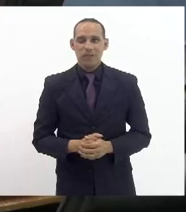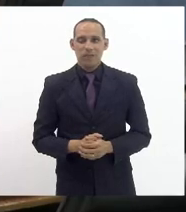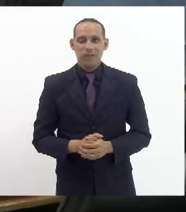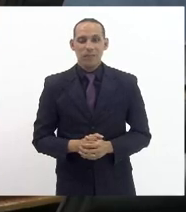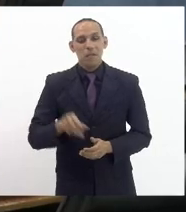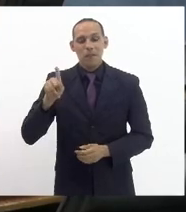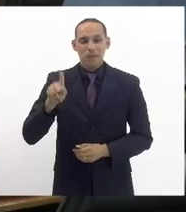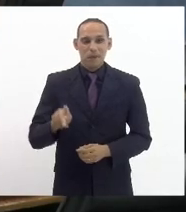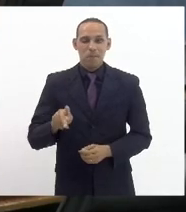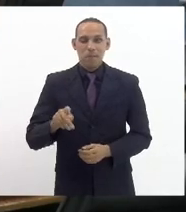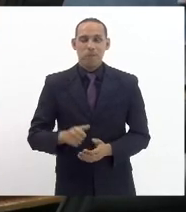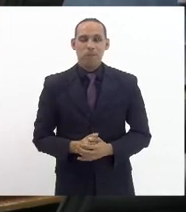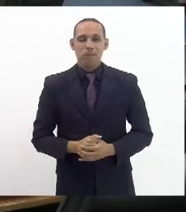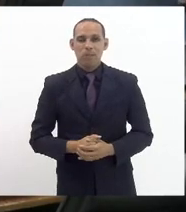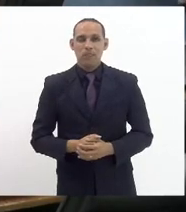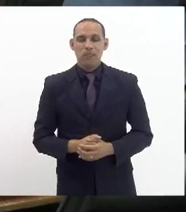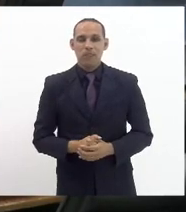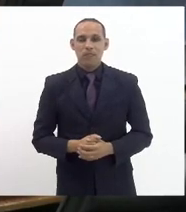Senhor presidente,